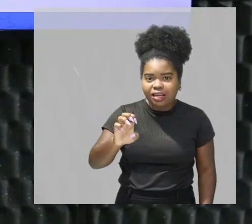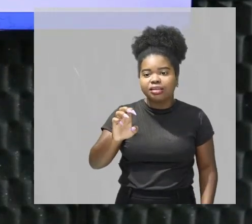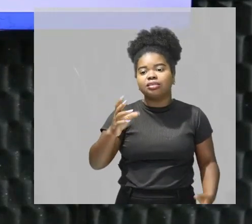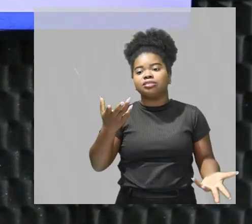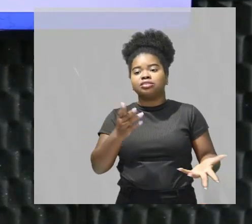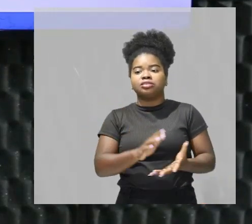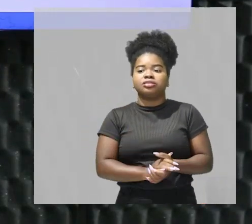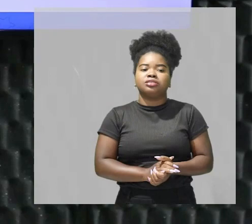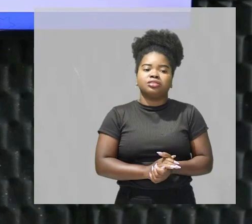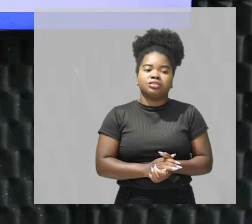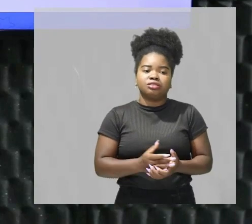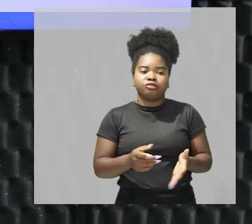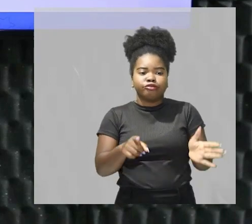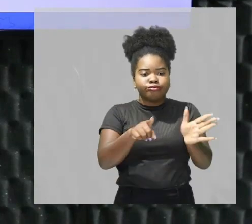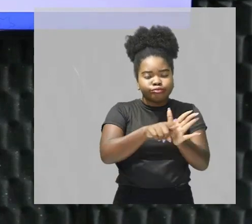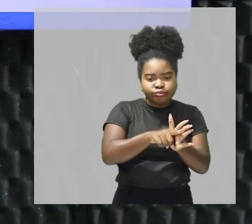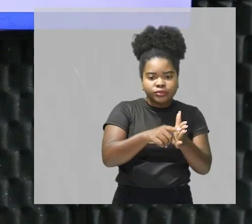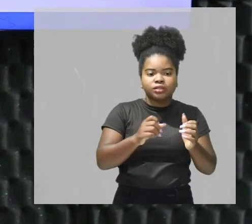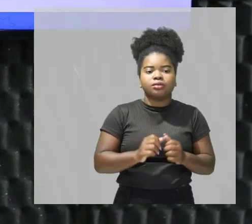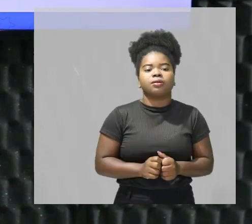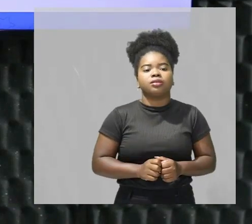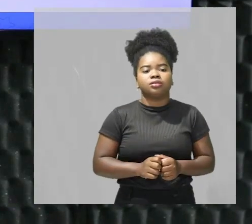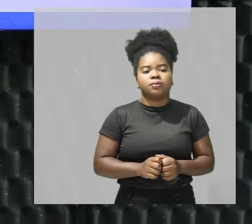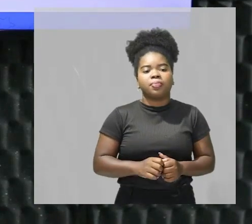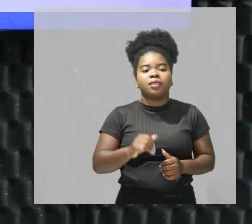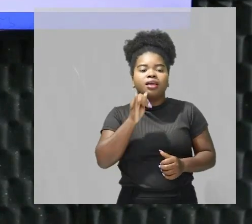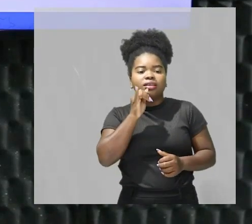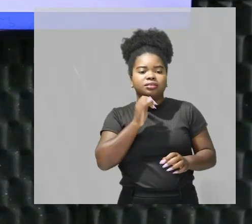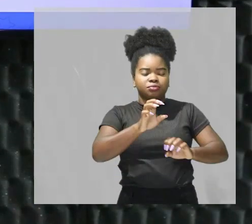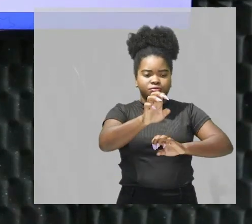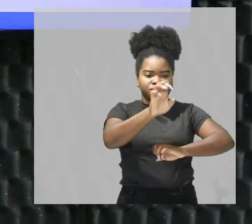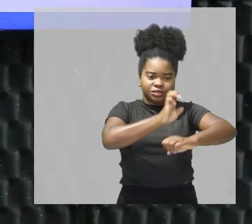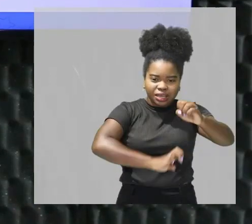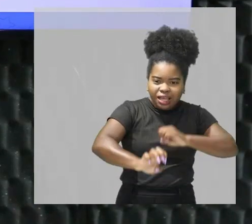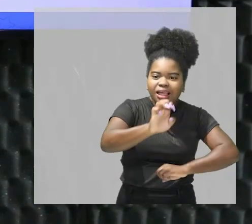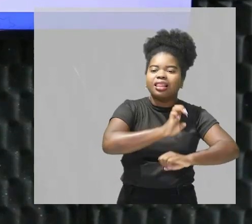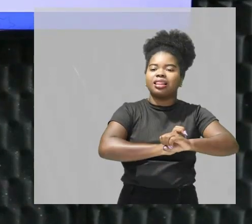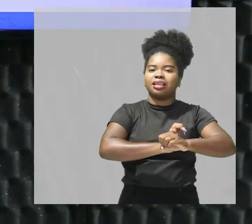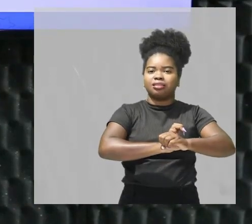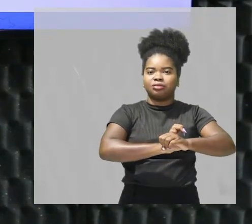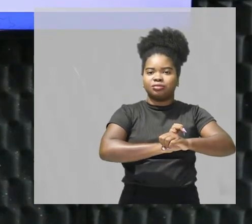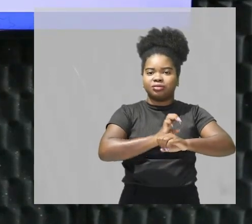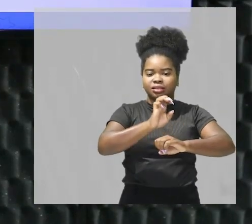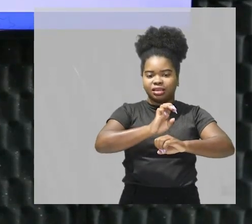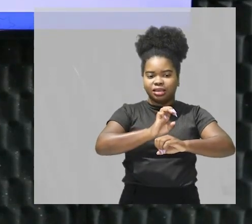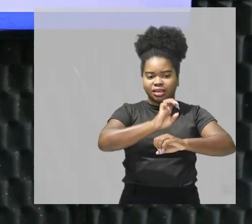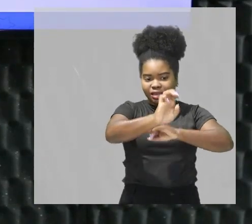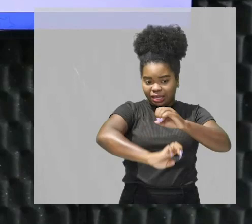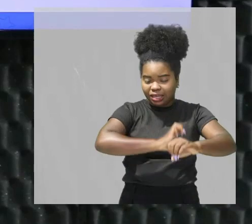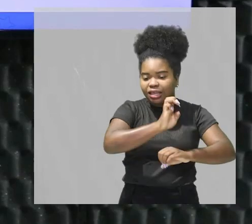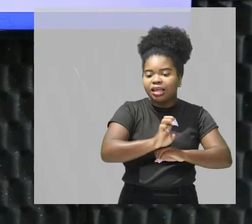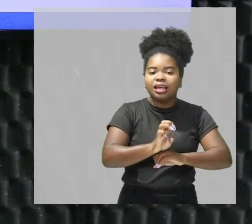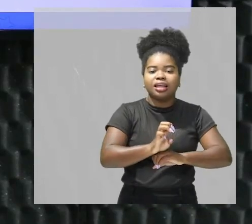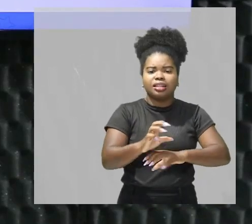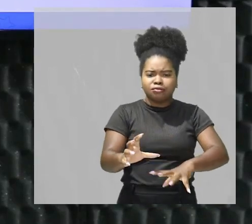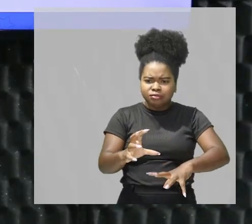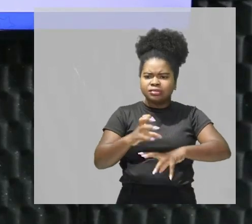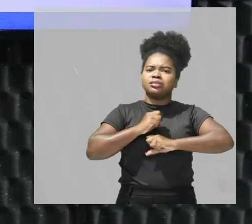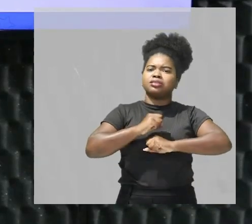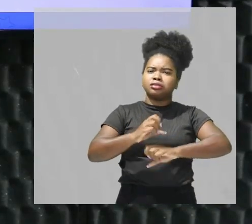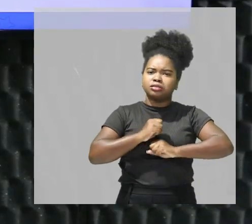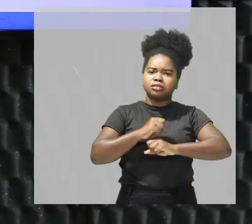estar puxando elétrons para o seu lado. E também a geometria, ok? A